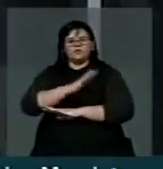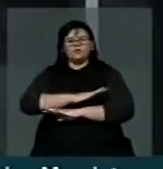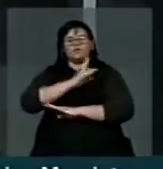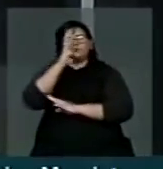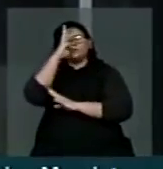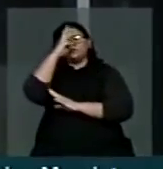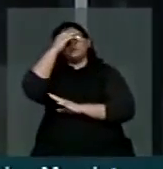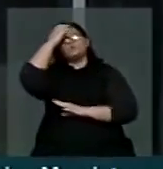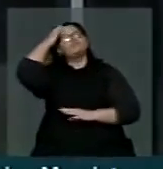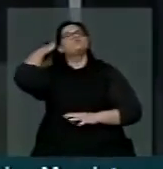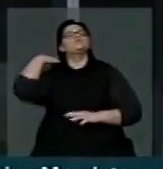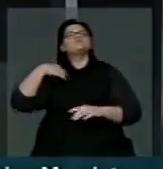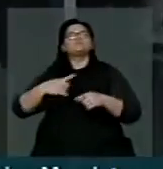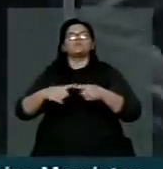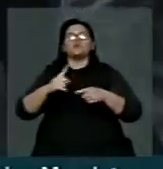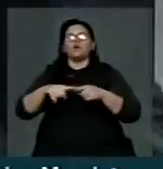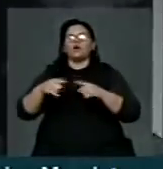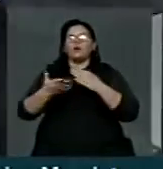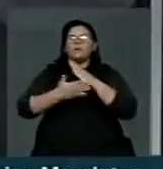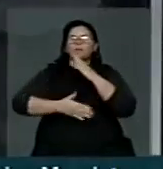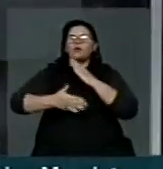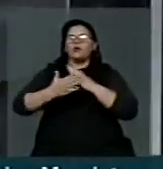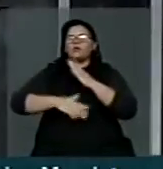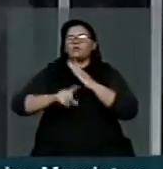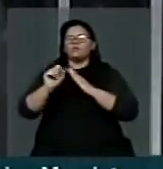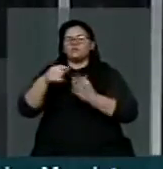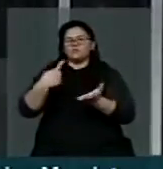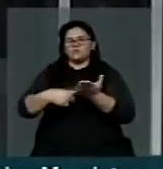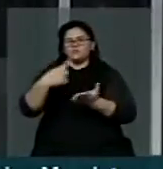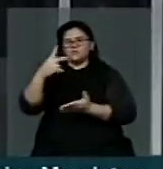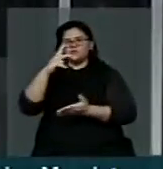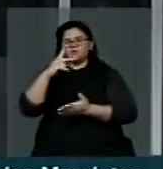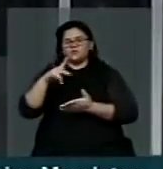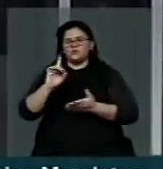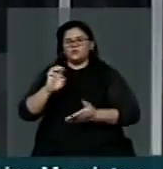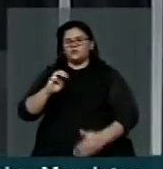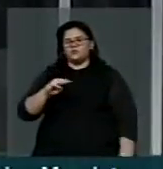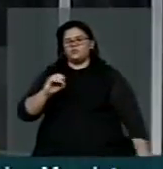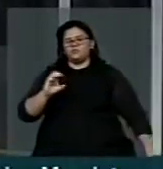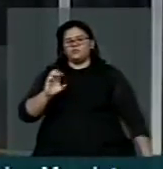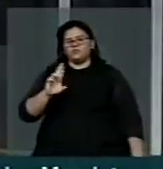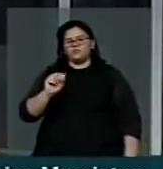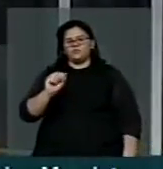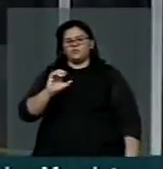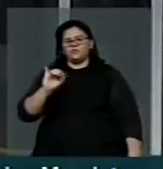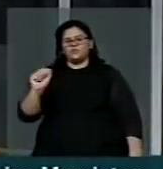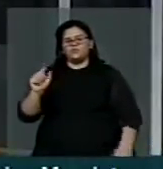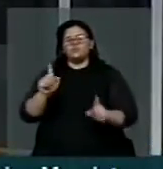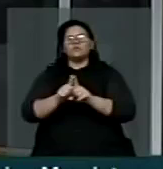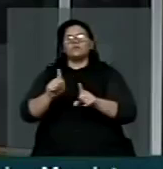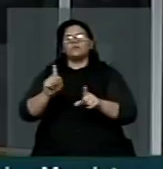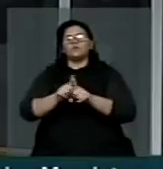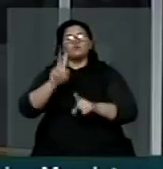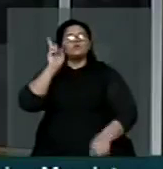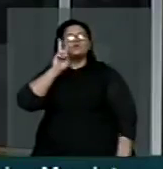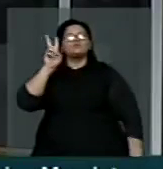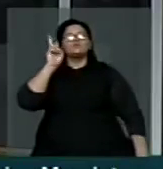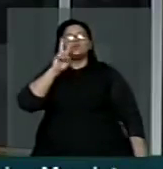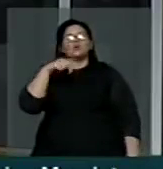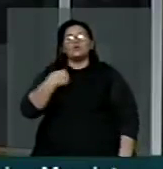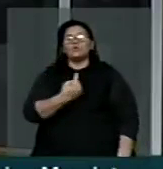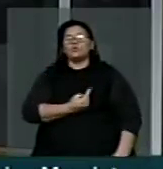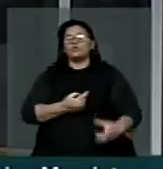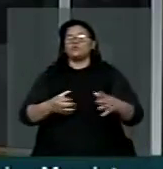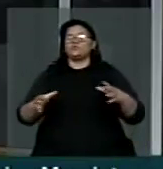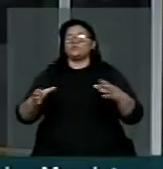terça-feira. Essa é uma prova do seu compromisso com a democracia, com a história, não do nosso partido,